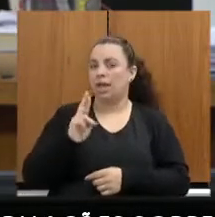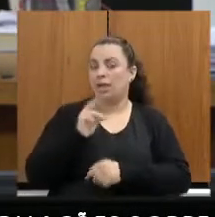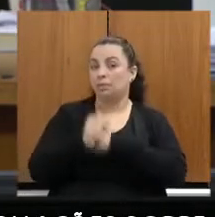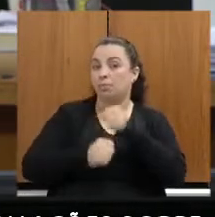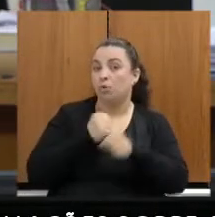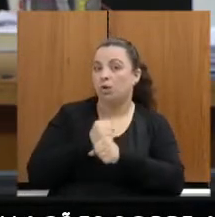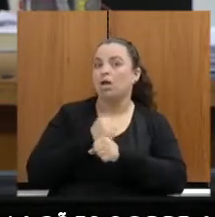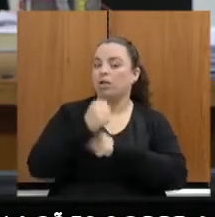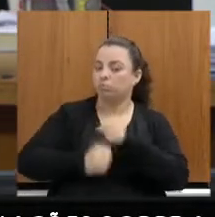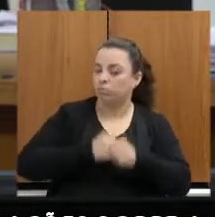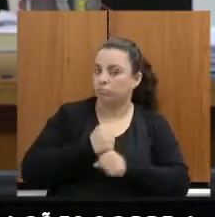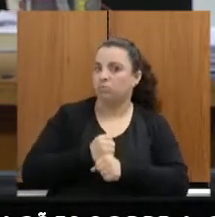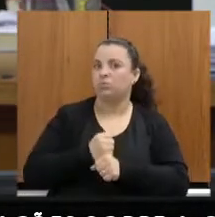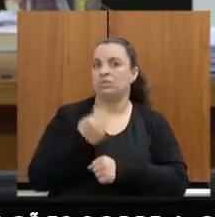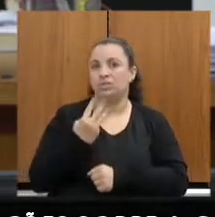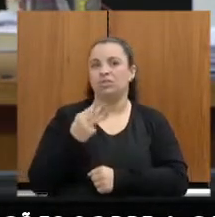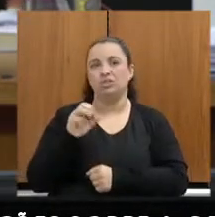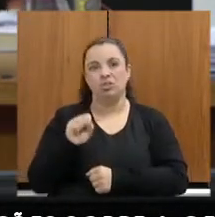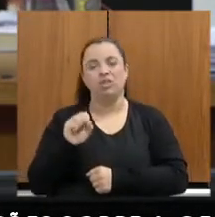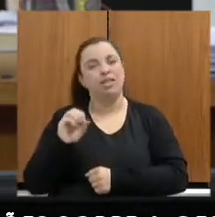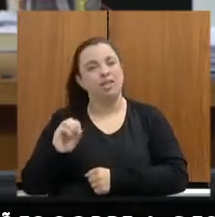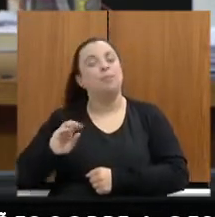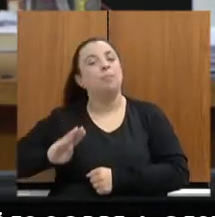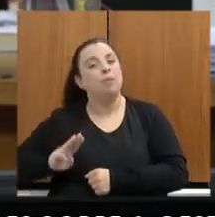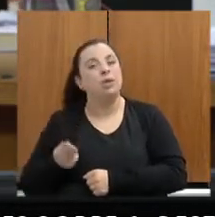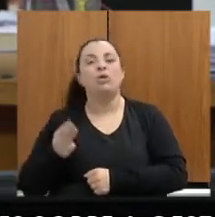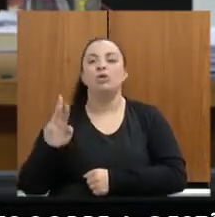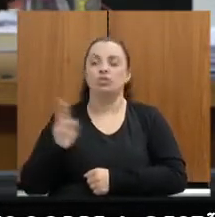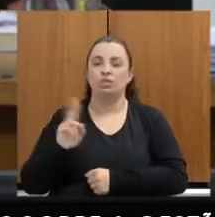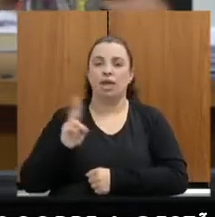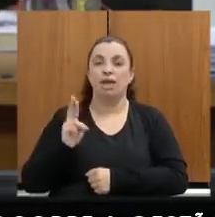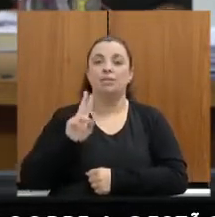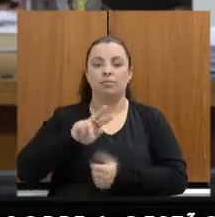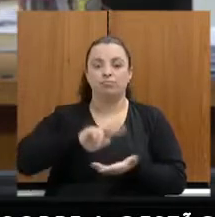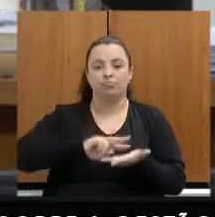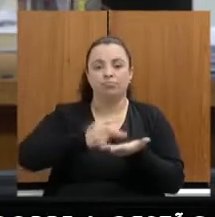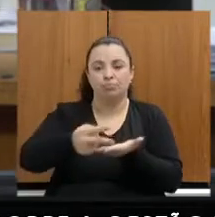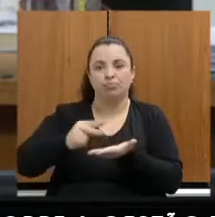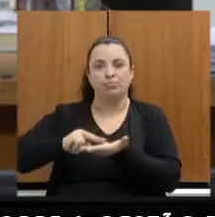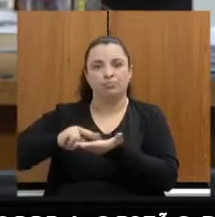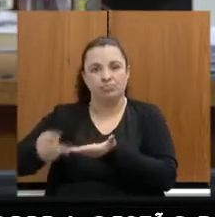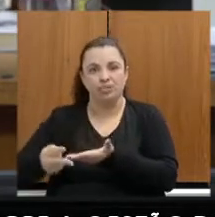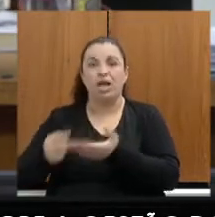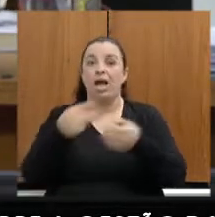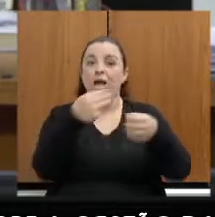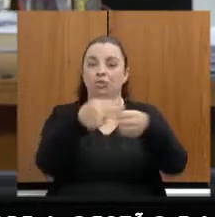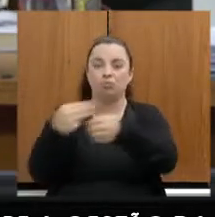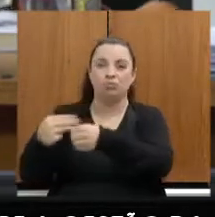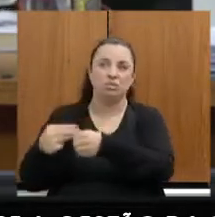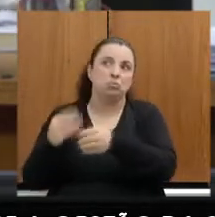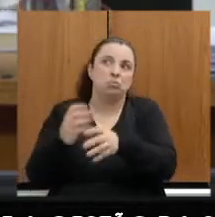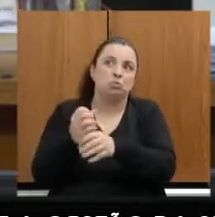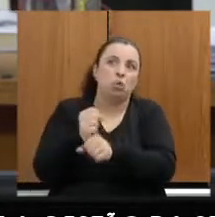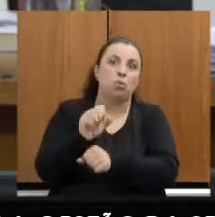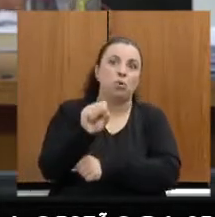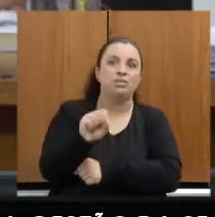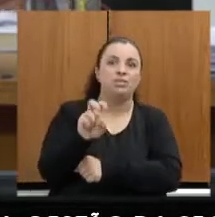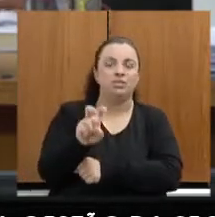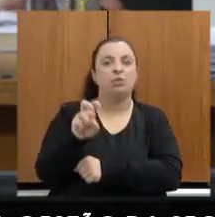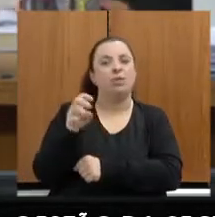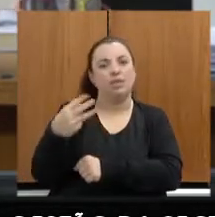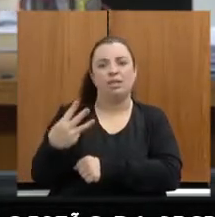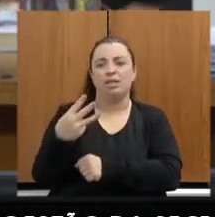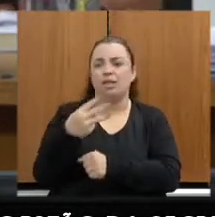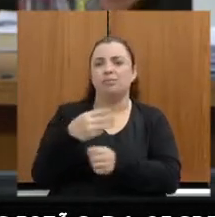ano é transferido aos 853 municípios do Estado que essa política ela